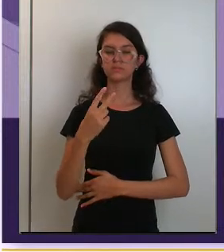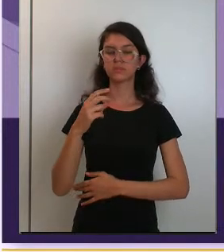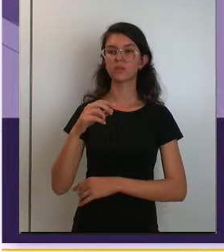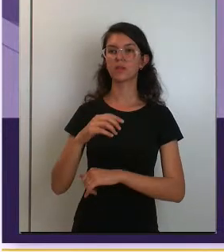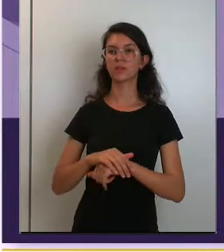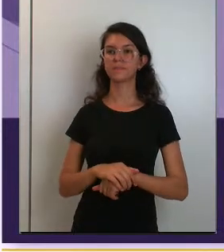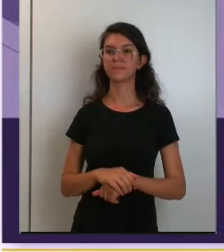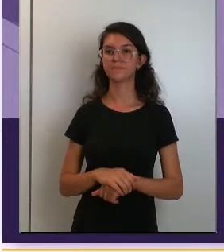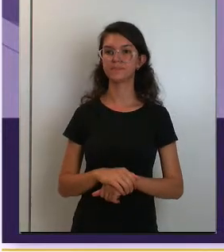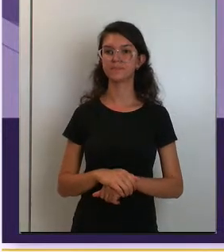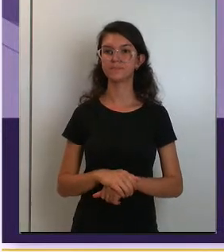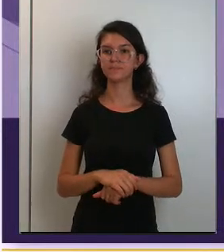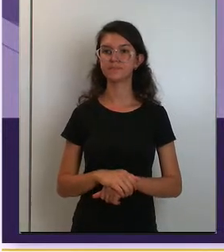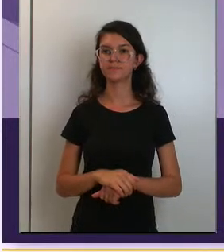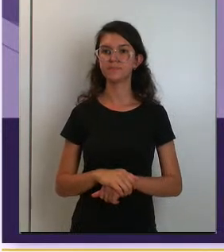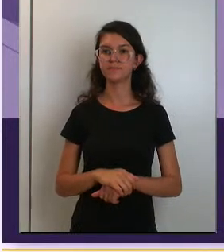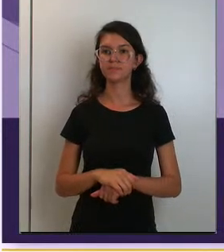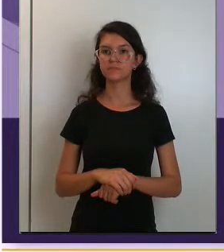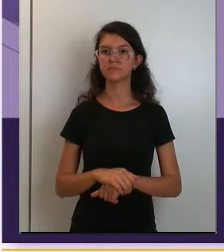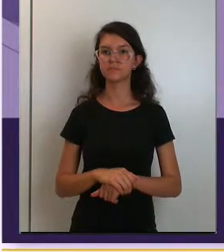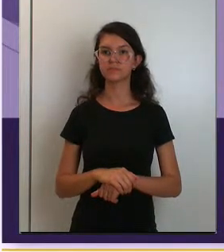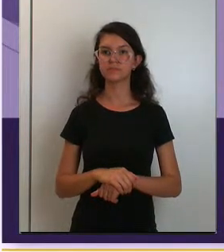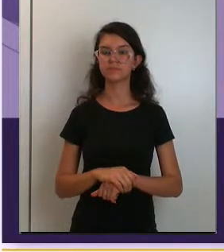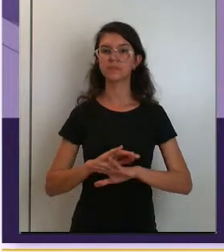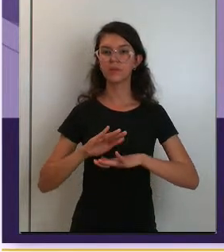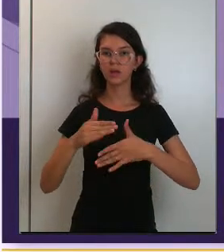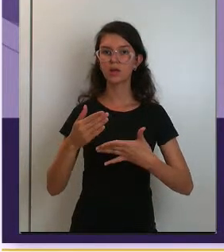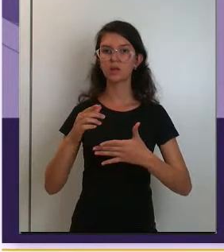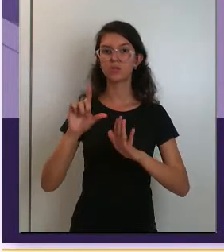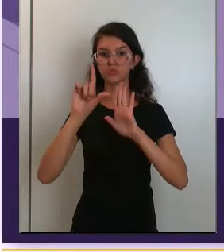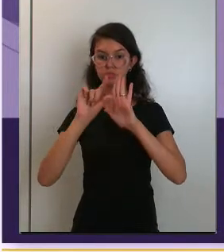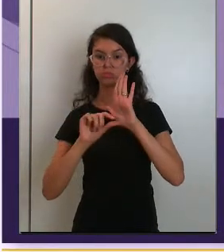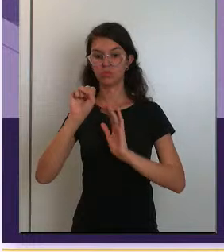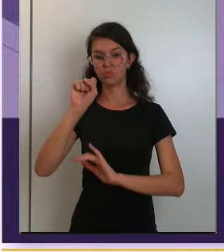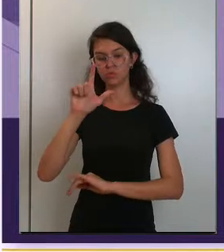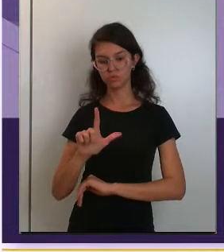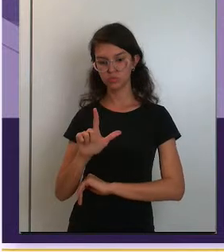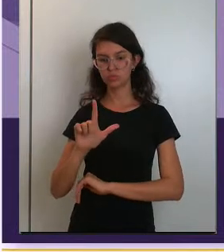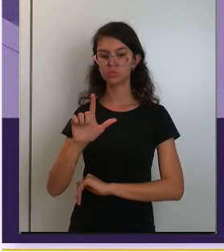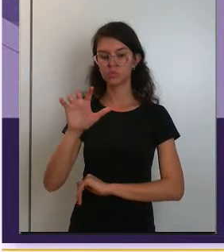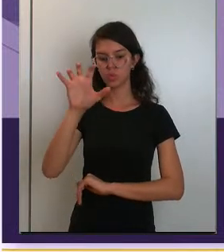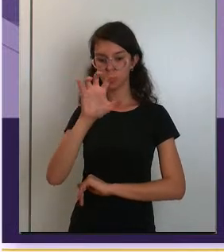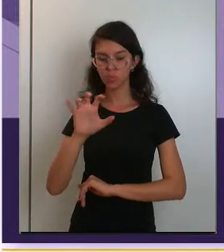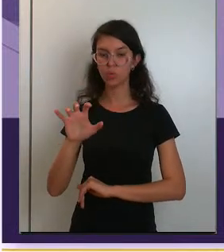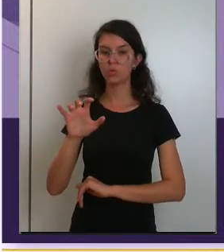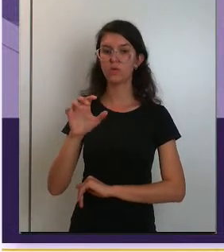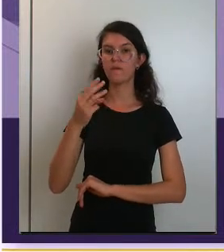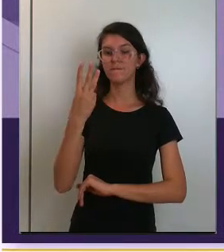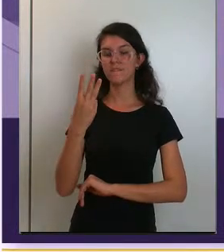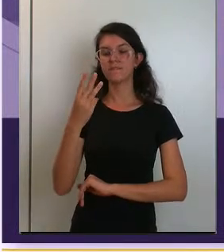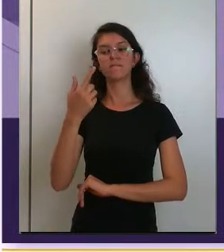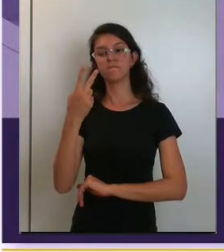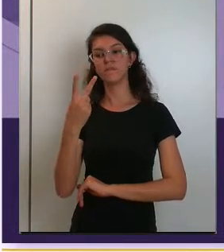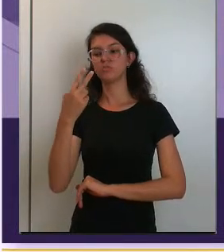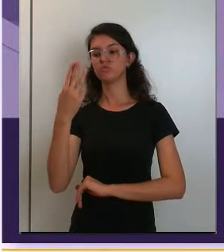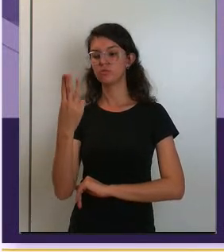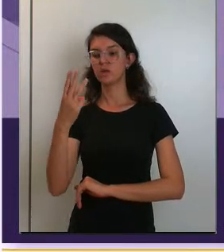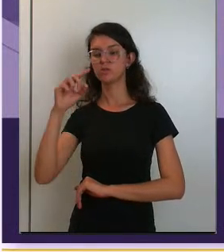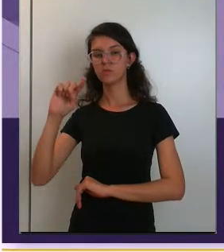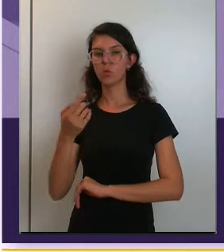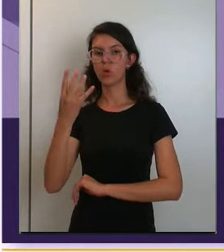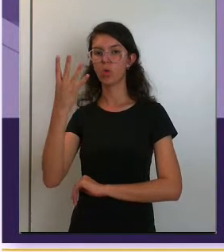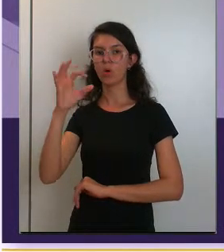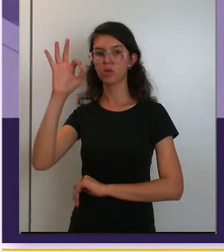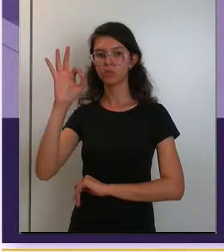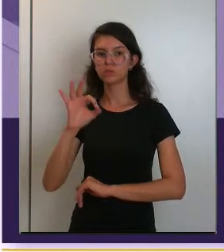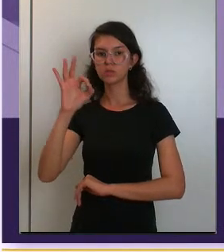35,5%. Com menores prevalências na região sudeste, 23,4%, e maiores prevalências